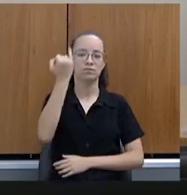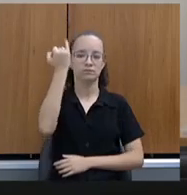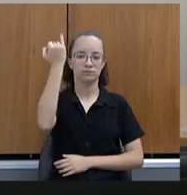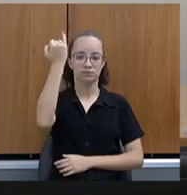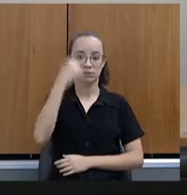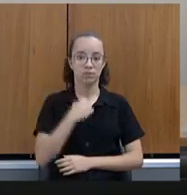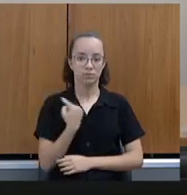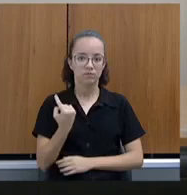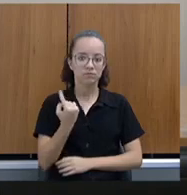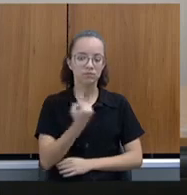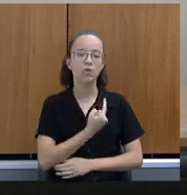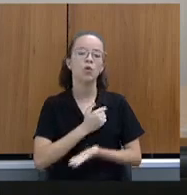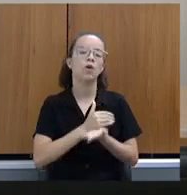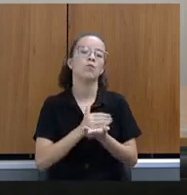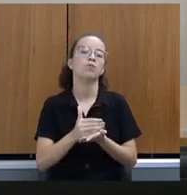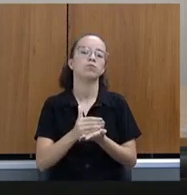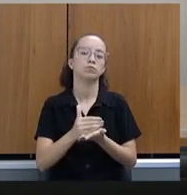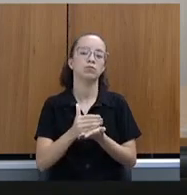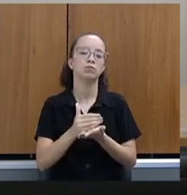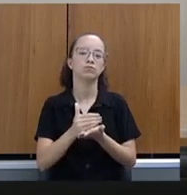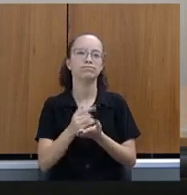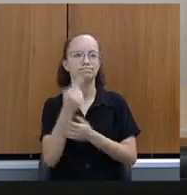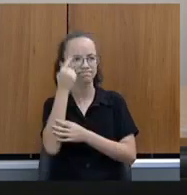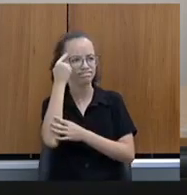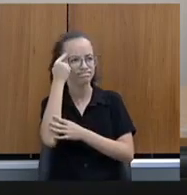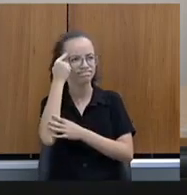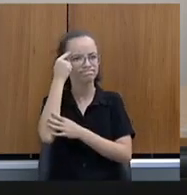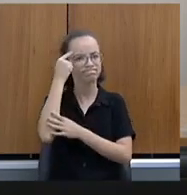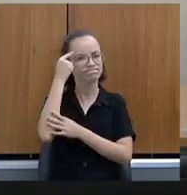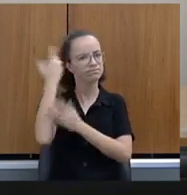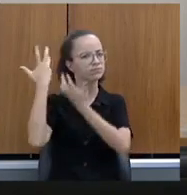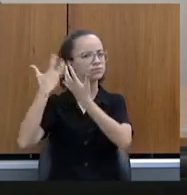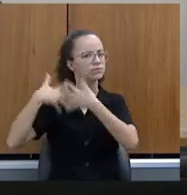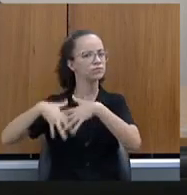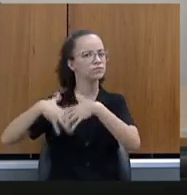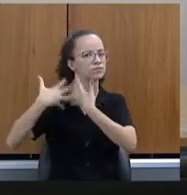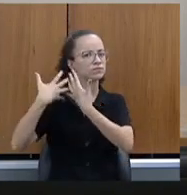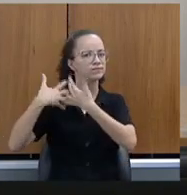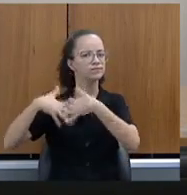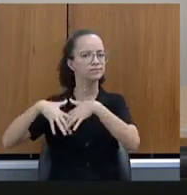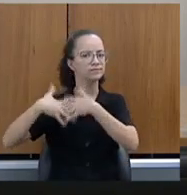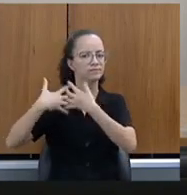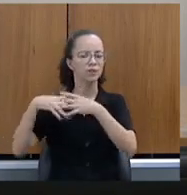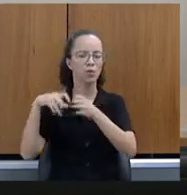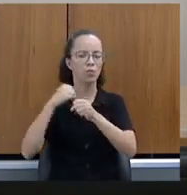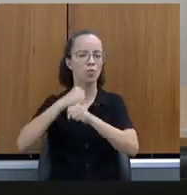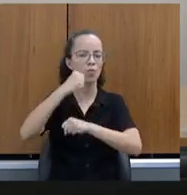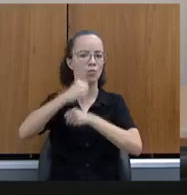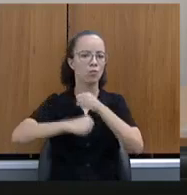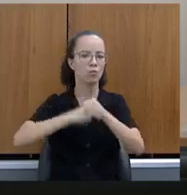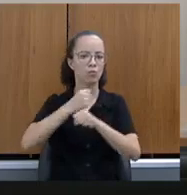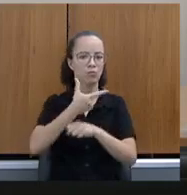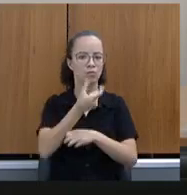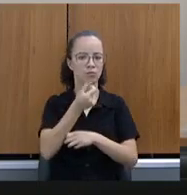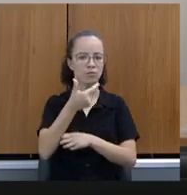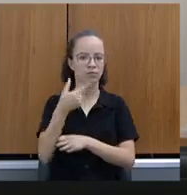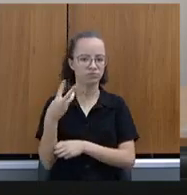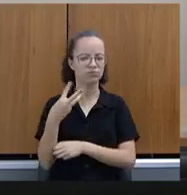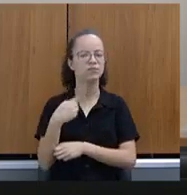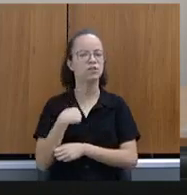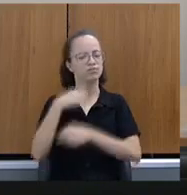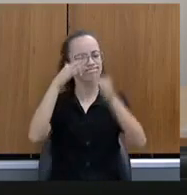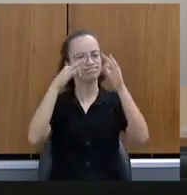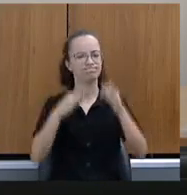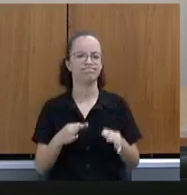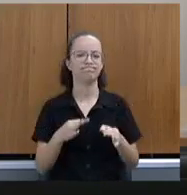já a partir de agora prospectarmos né para o ano de 2023 e eu